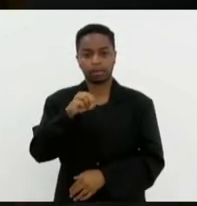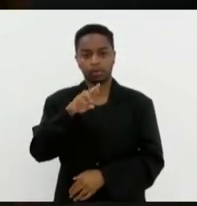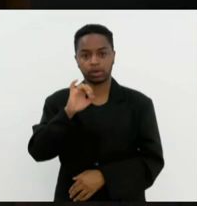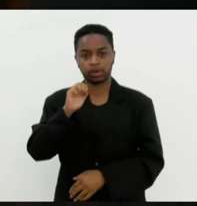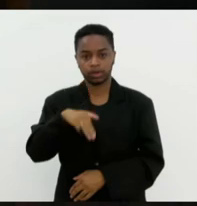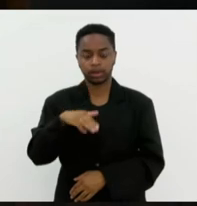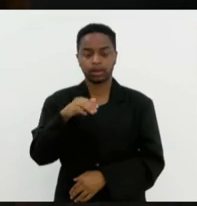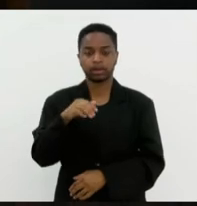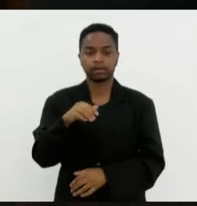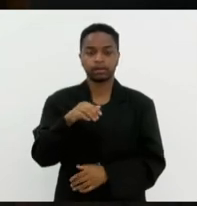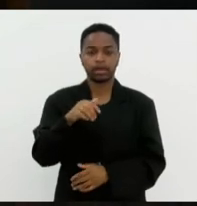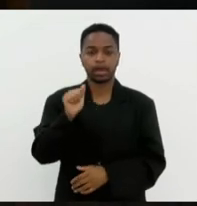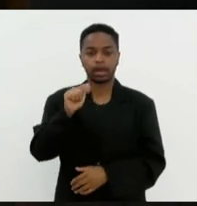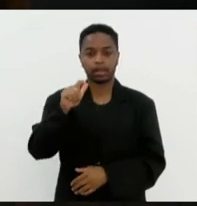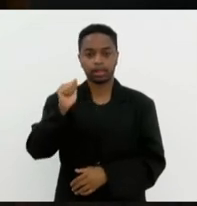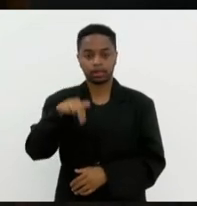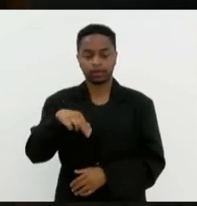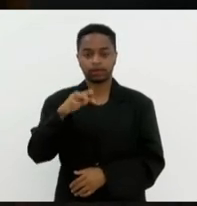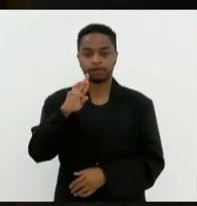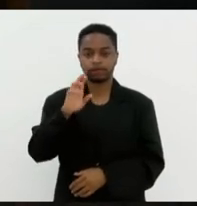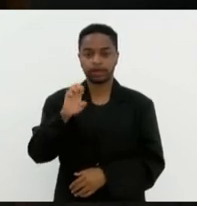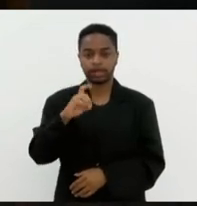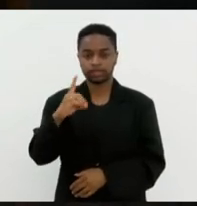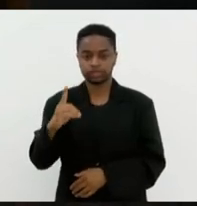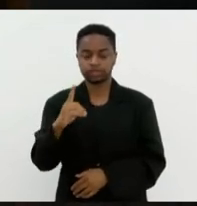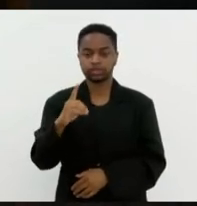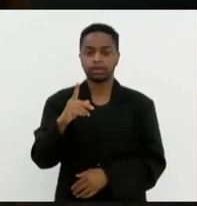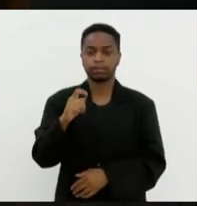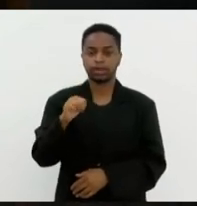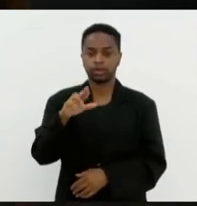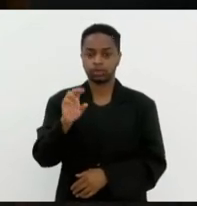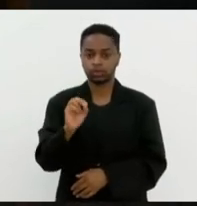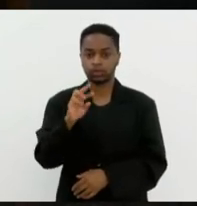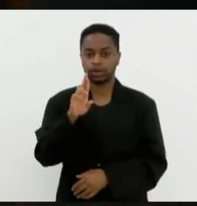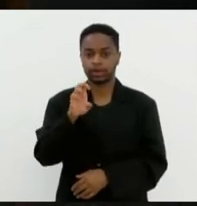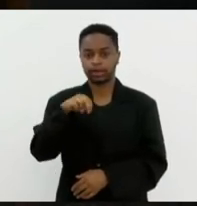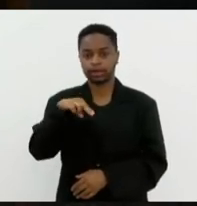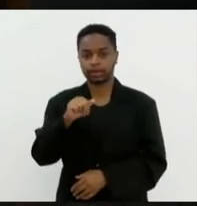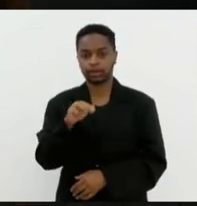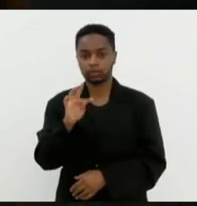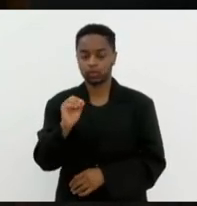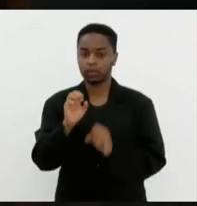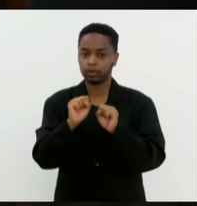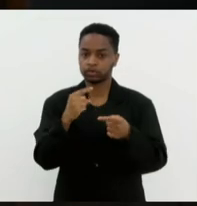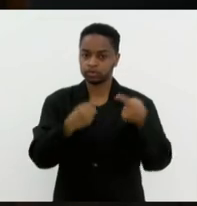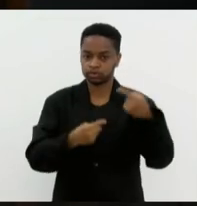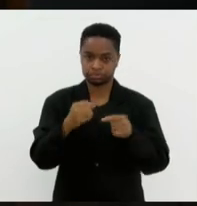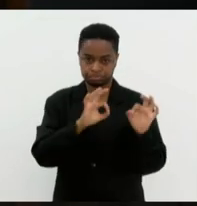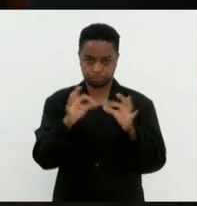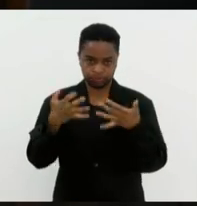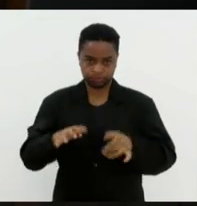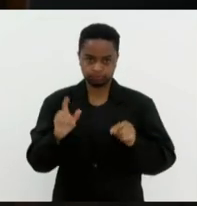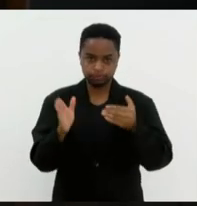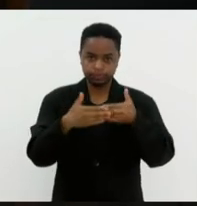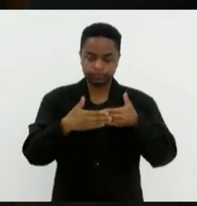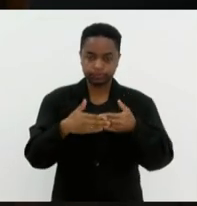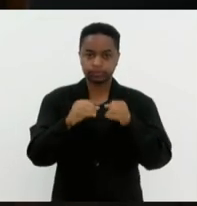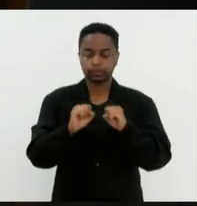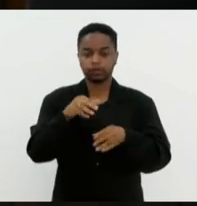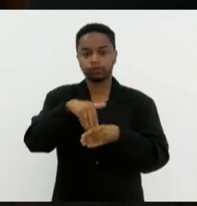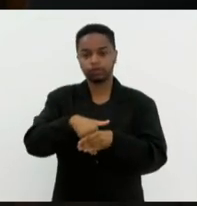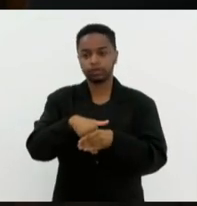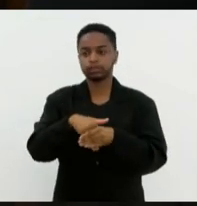Alan Lopes, Fred Pacheco, doutor Pedro Ricardo e Renato Miranda. Em discussão, não havendo quem queira discutir, encerrada a discussão e